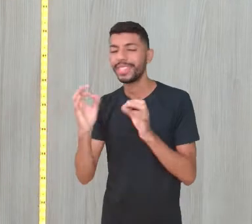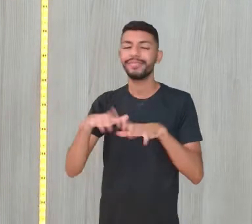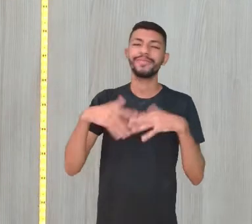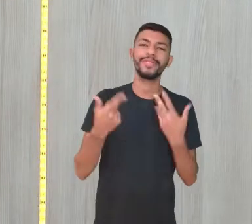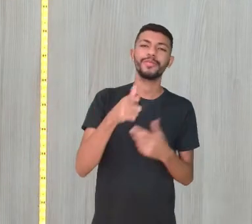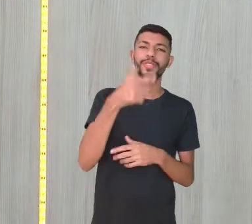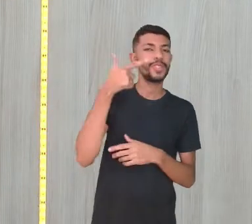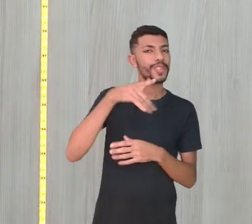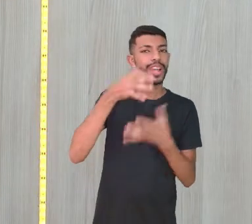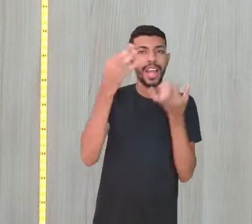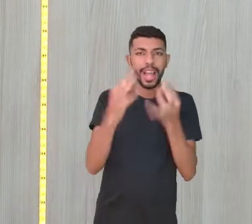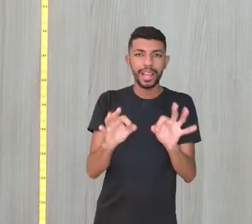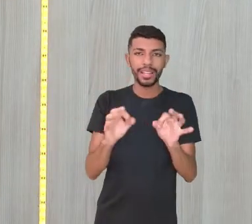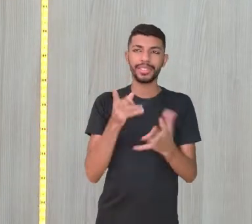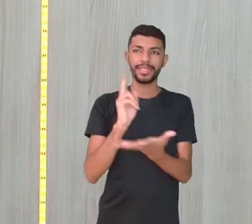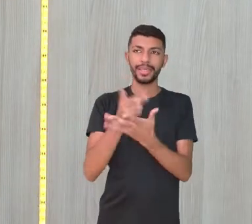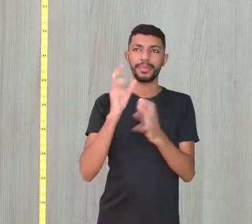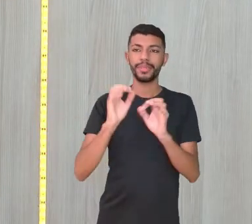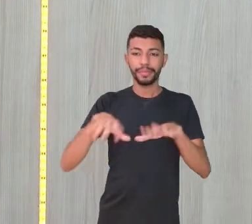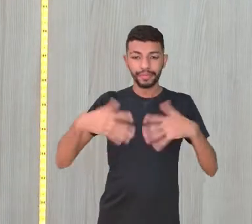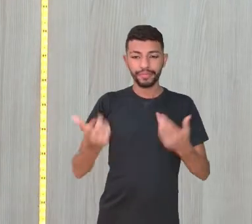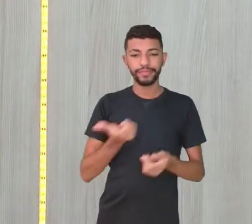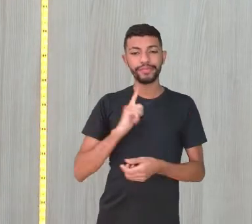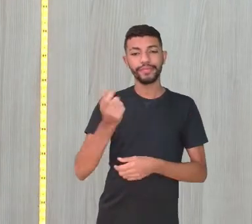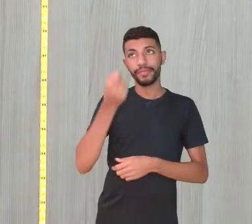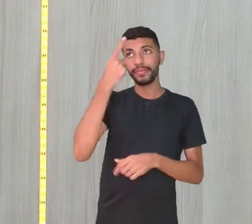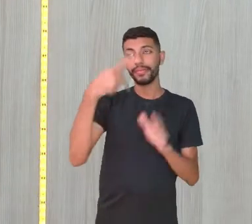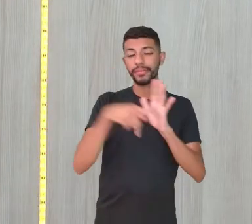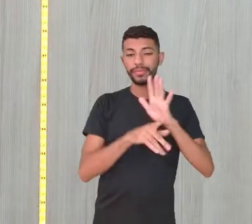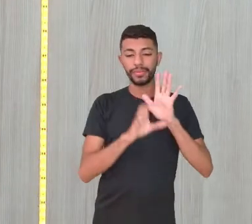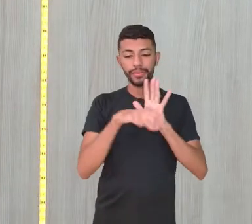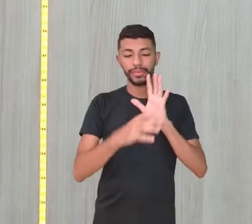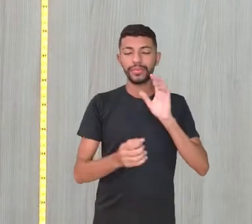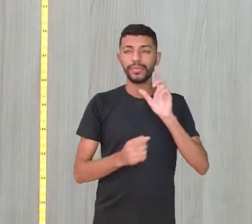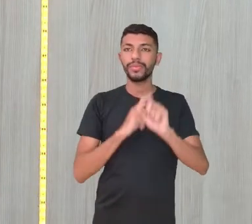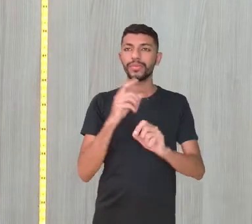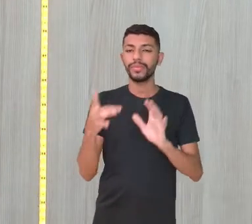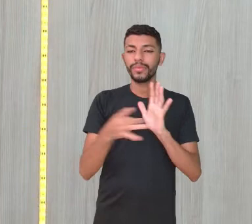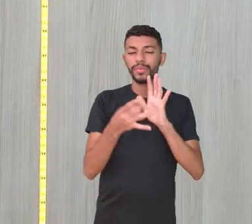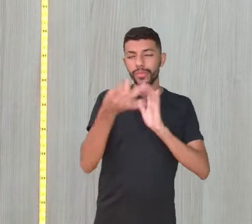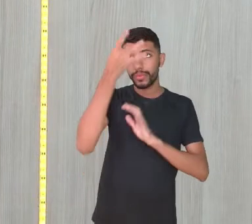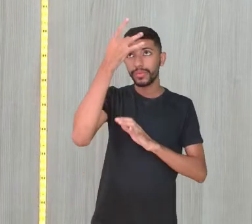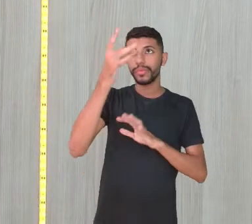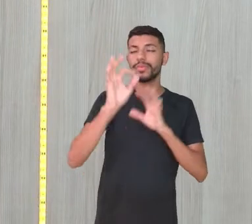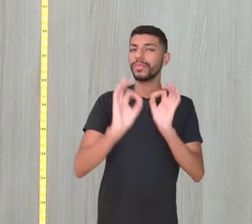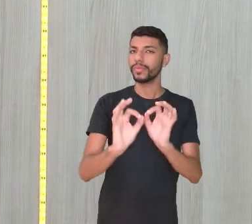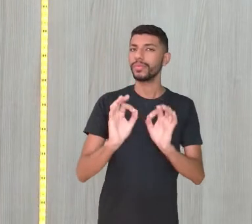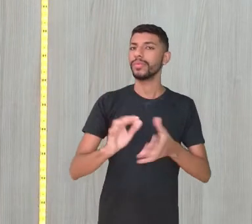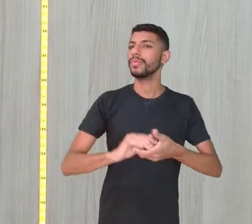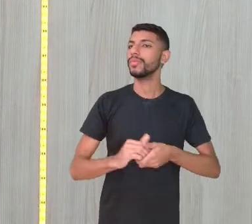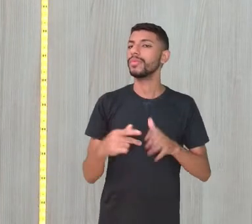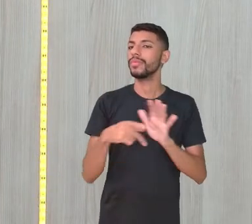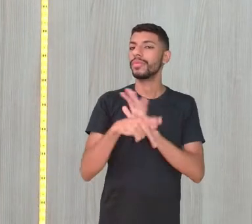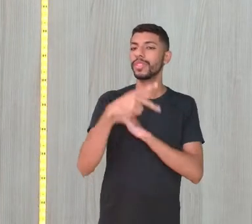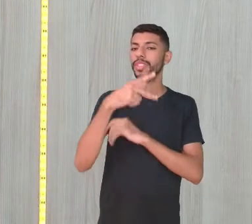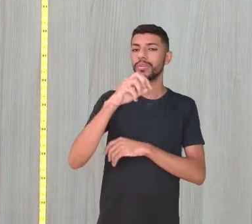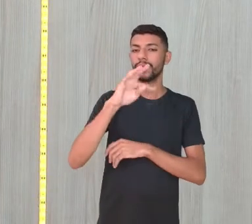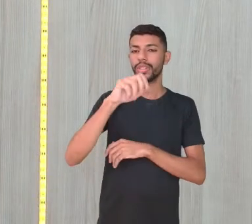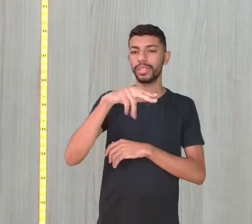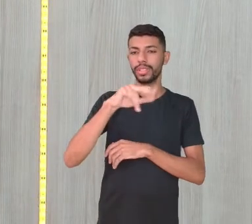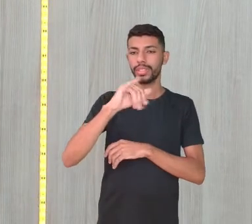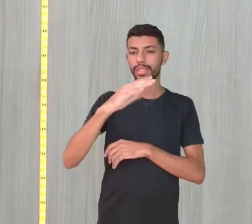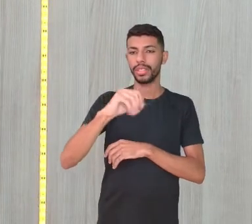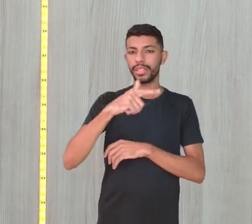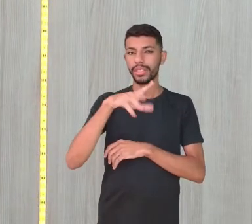vai acertar. Então, sempre tem aí essa ideia da definição fixada aí na sua mente de potenciação, tá? E